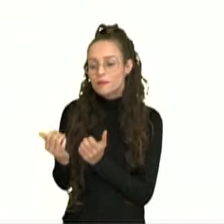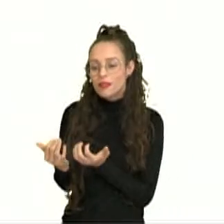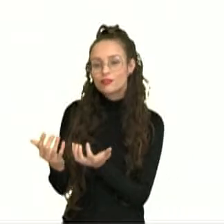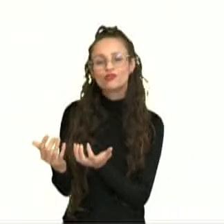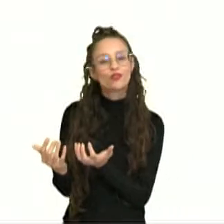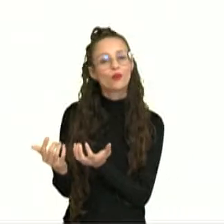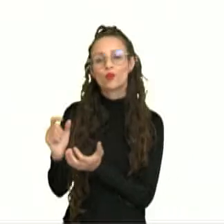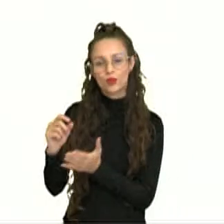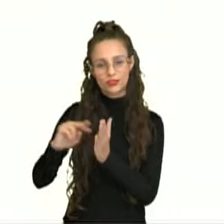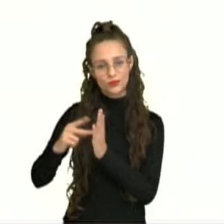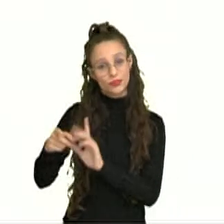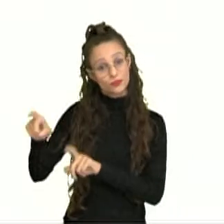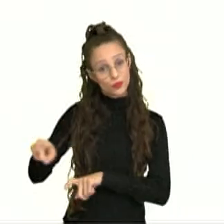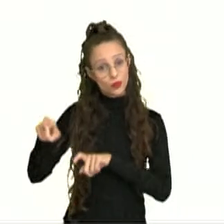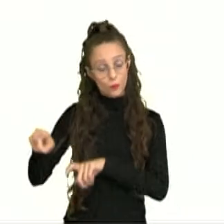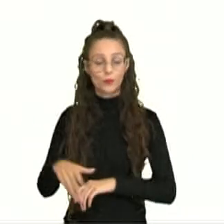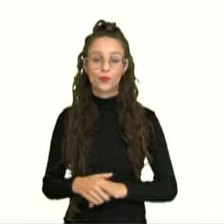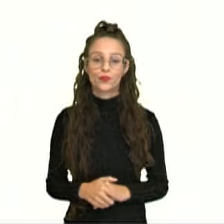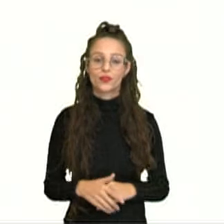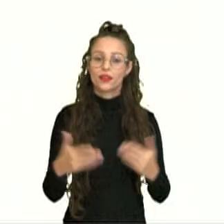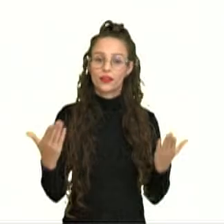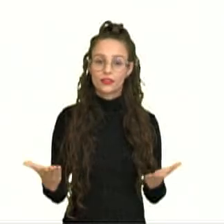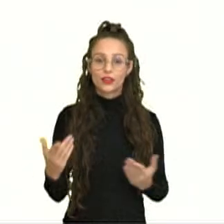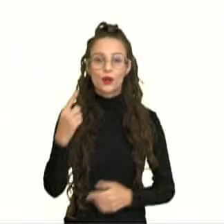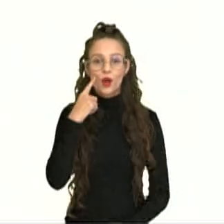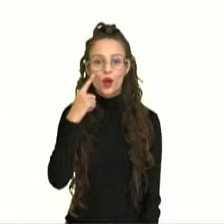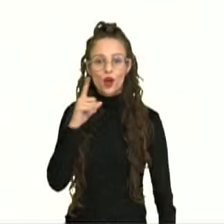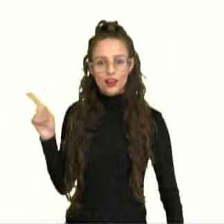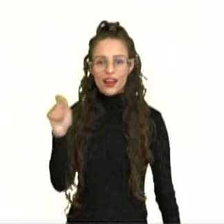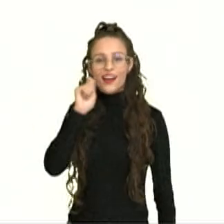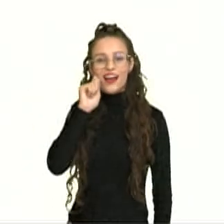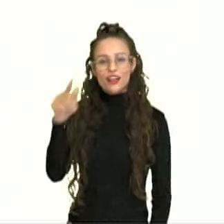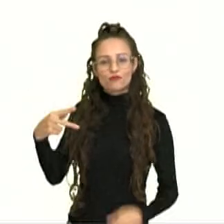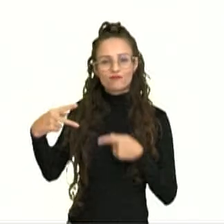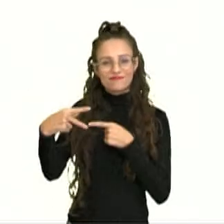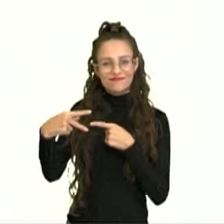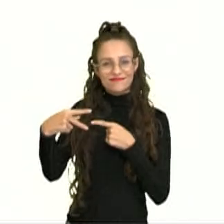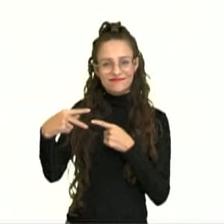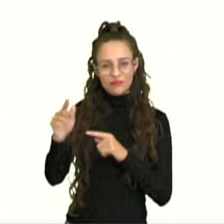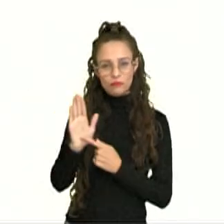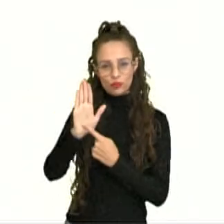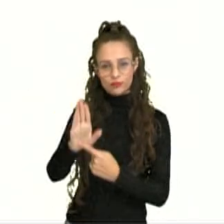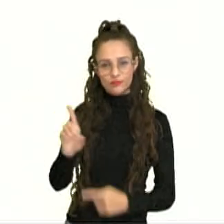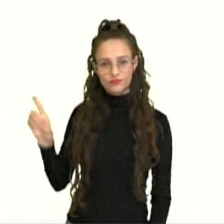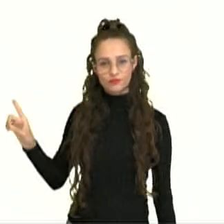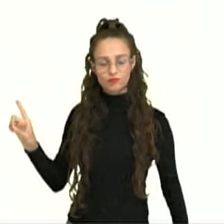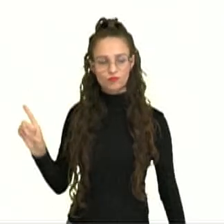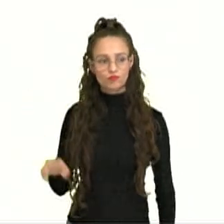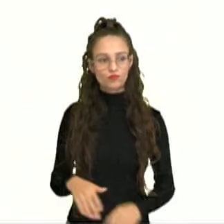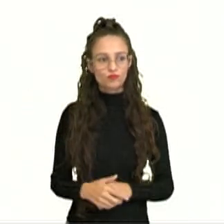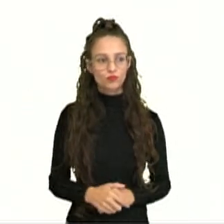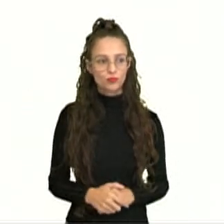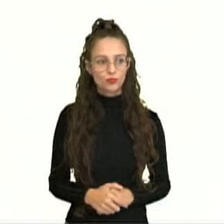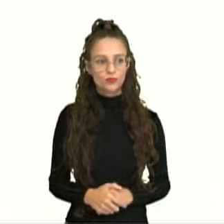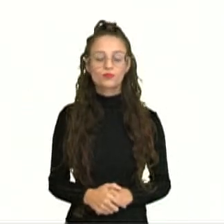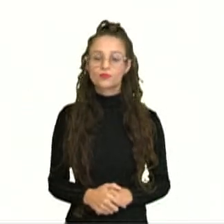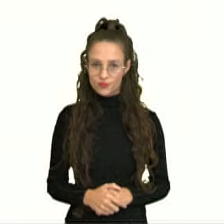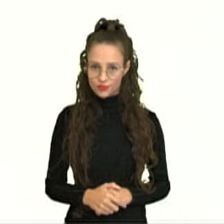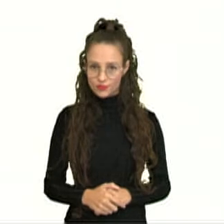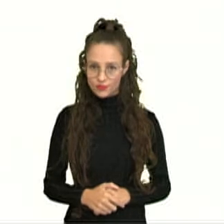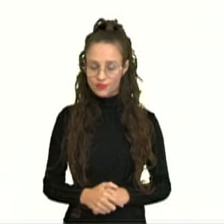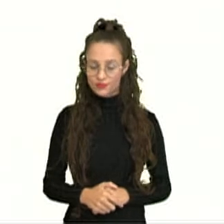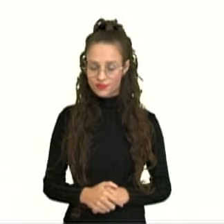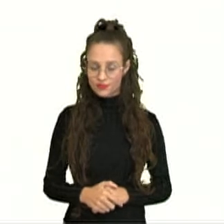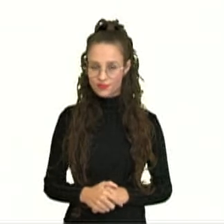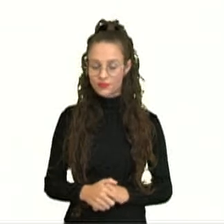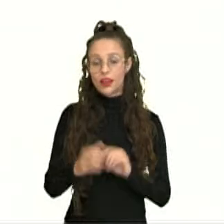região rural. Então, eu pus uma flechinha azul ali, acompanhe no desenho. Ó, a partir do texto não